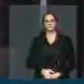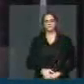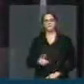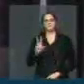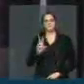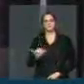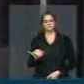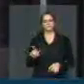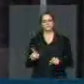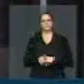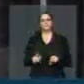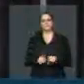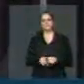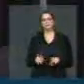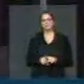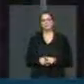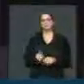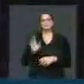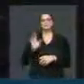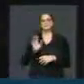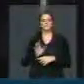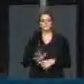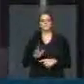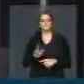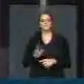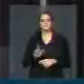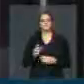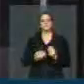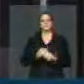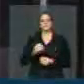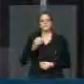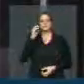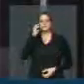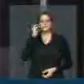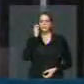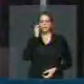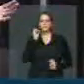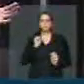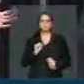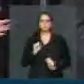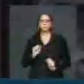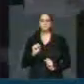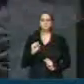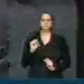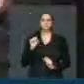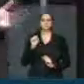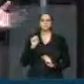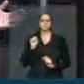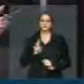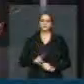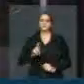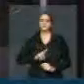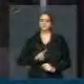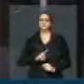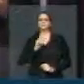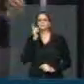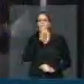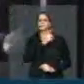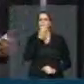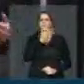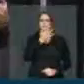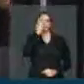serão também atendidos pela telefonia celular. É um grande avanço, é uma grande conquista,